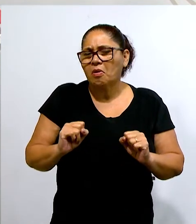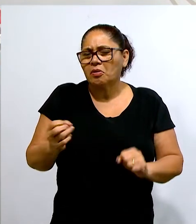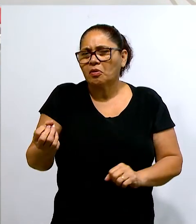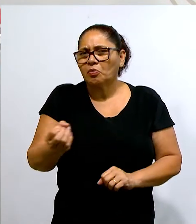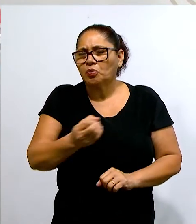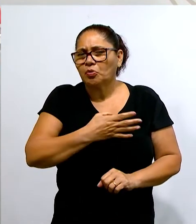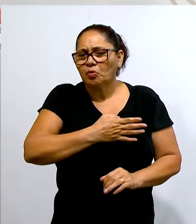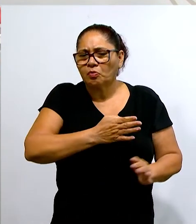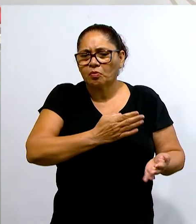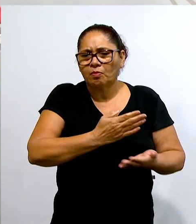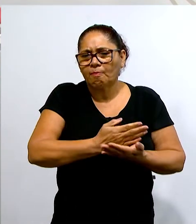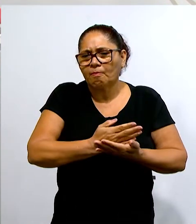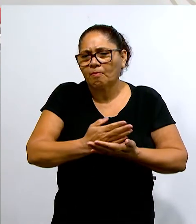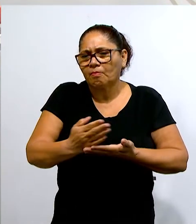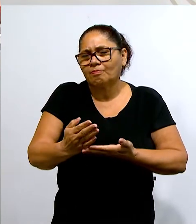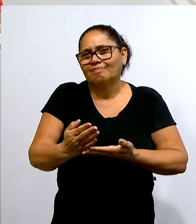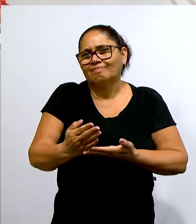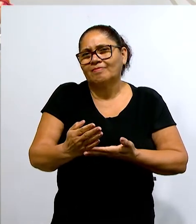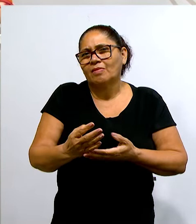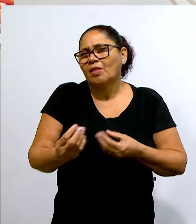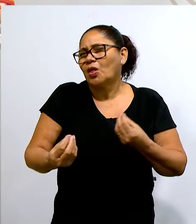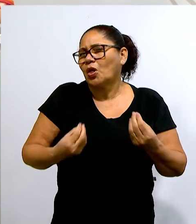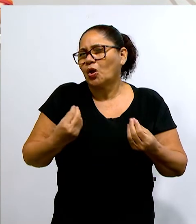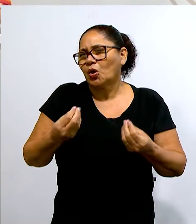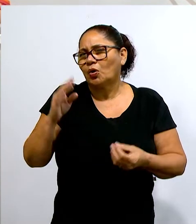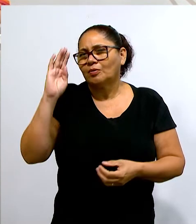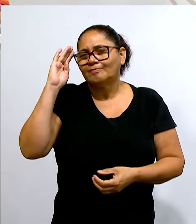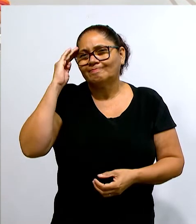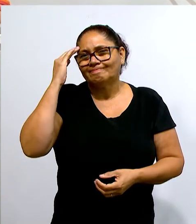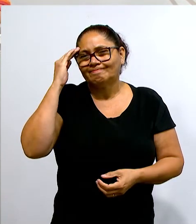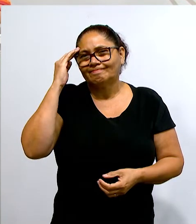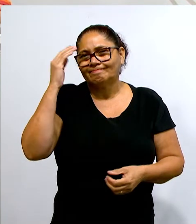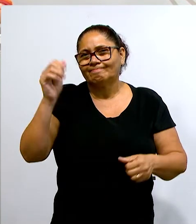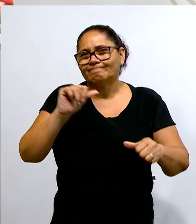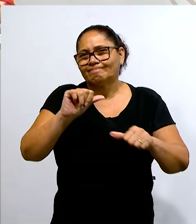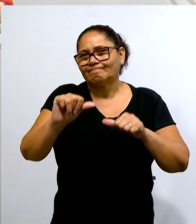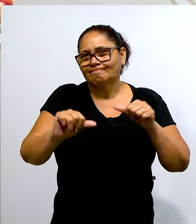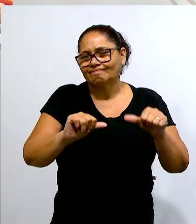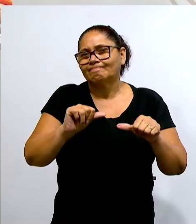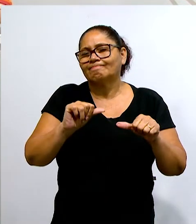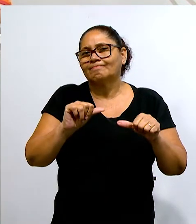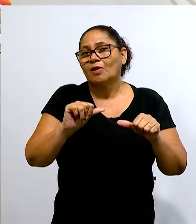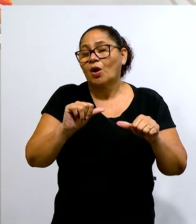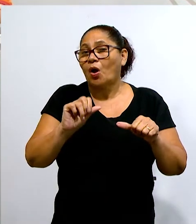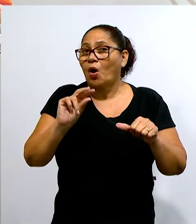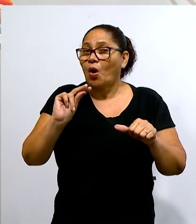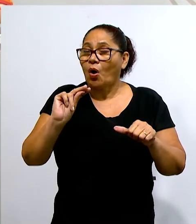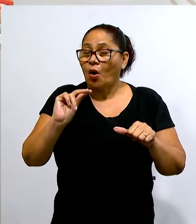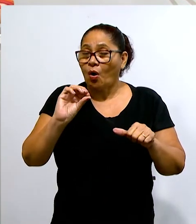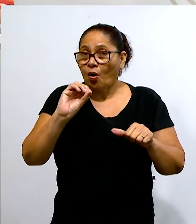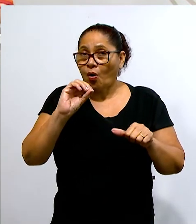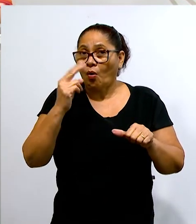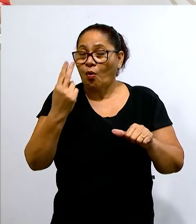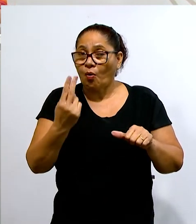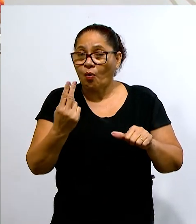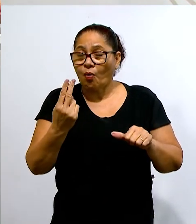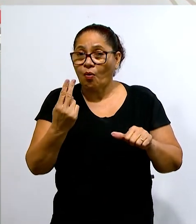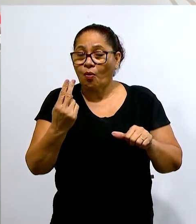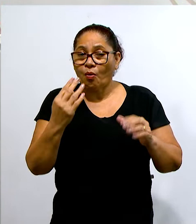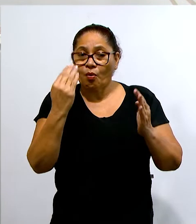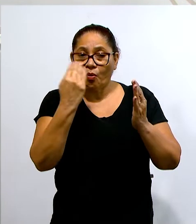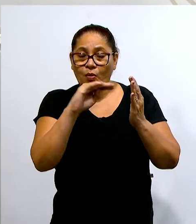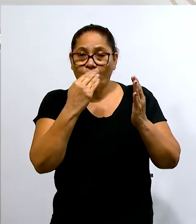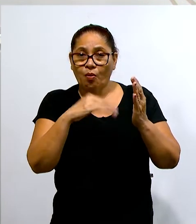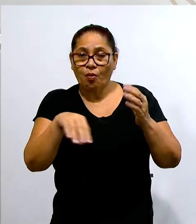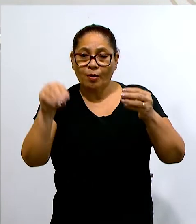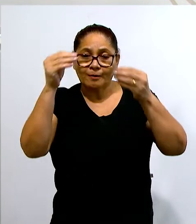de partida? Como que nós compreendemos essa avaliação? Ou é quando eu deposito o conteúdo na cabeça